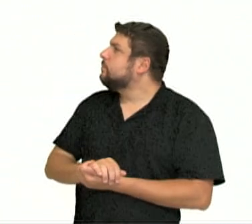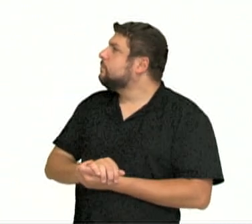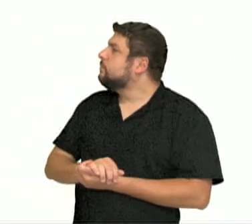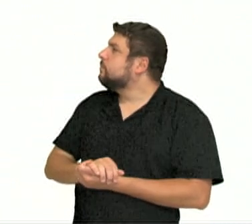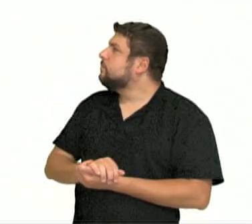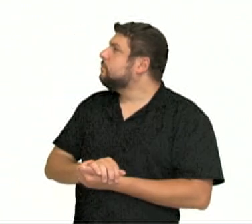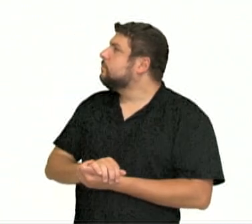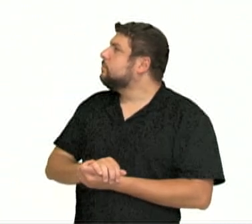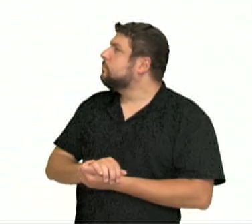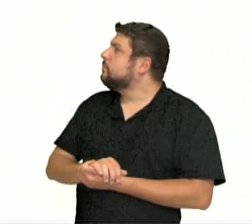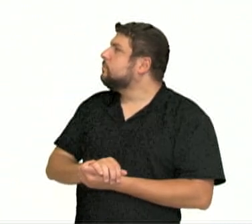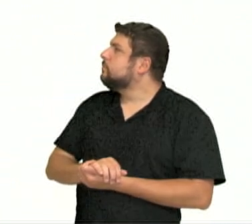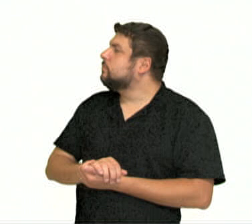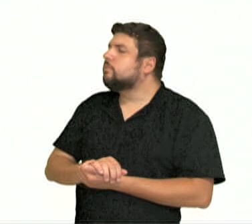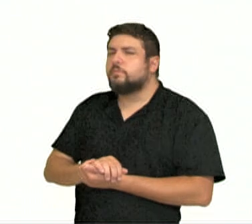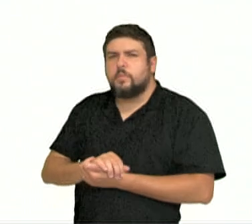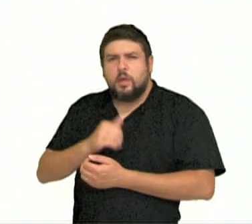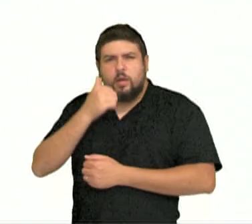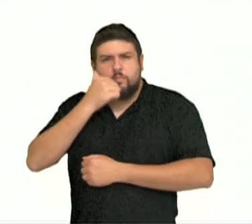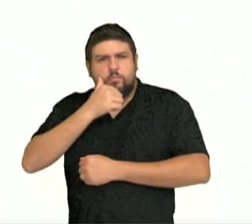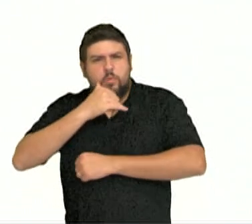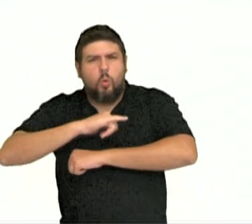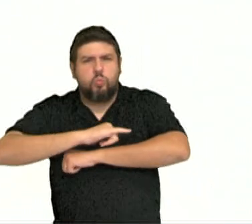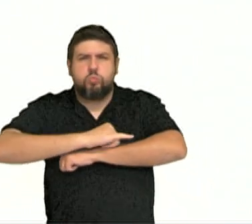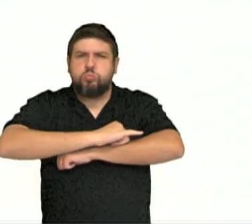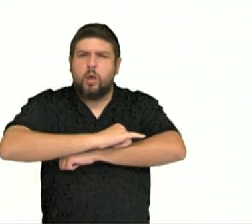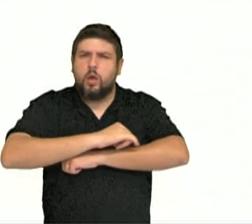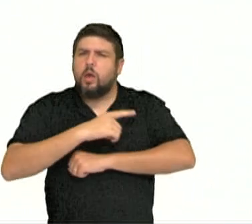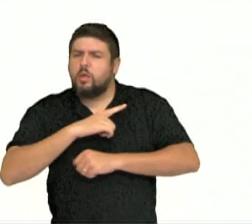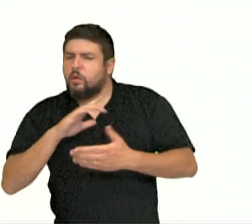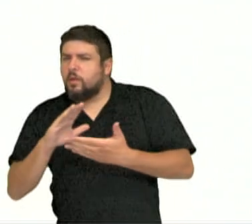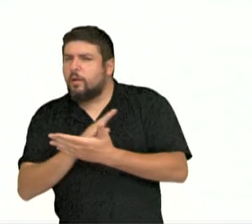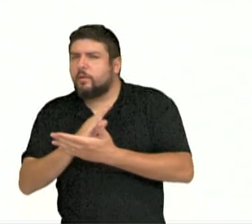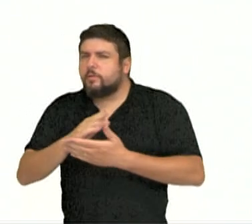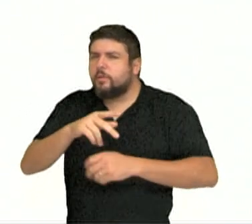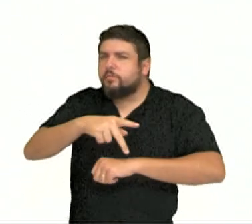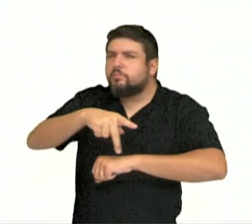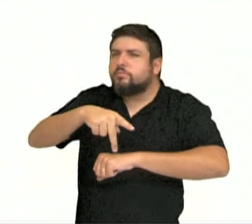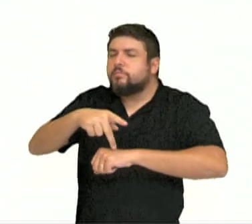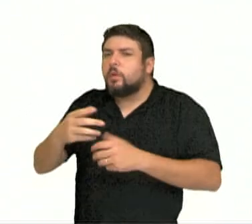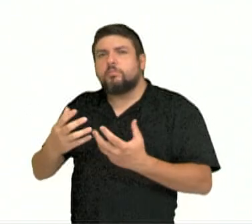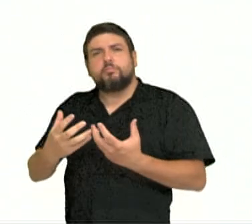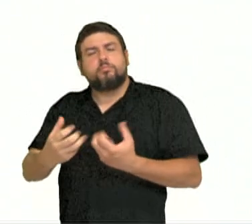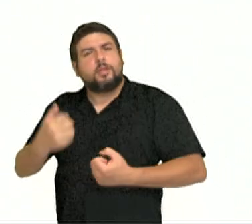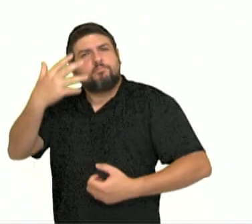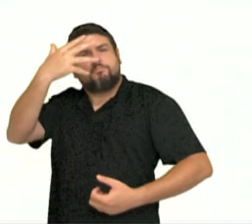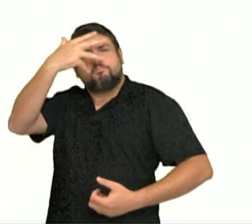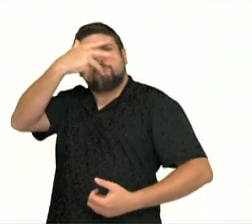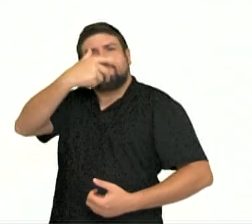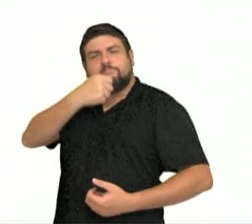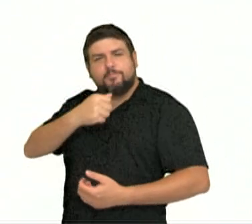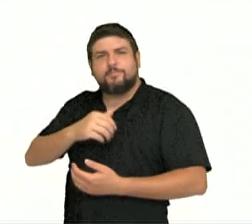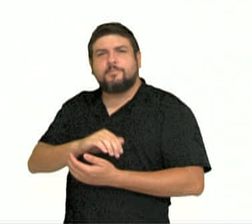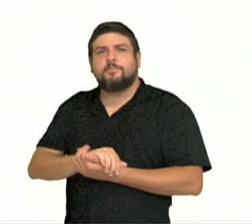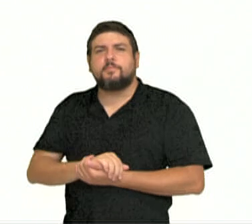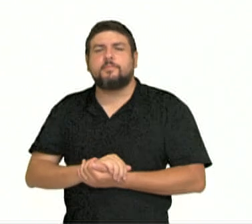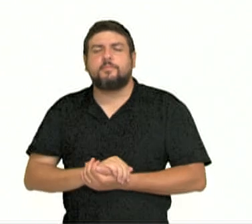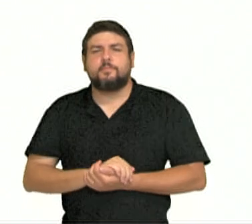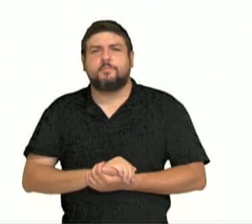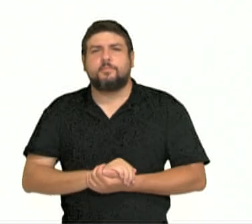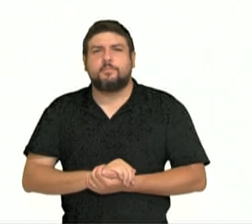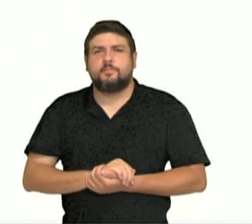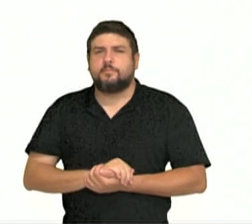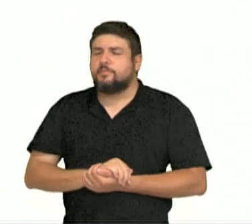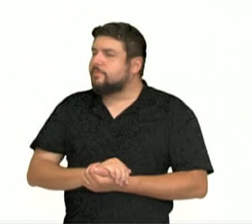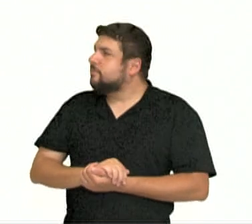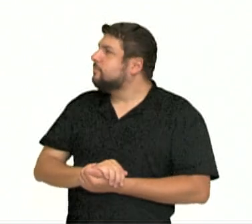outras culturas. Mulheres gordas, um ideal de beleza em outras culturas. En regiones saharianas o